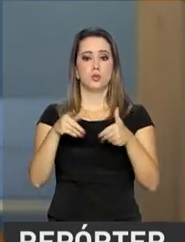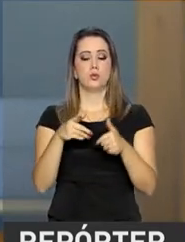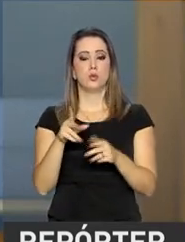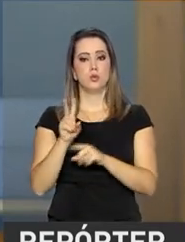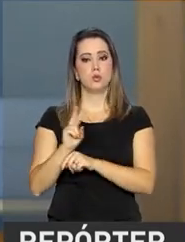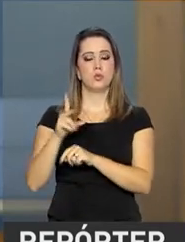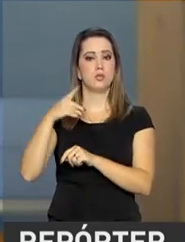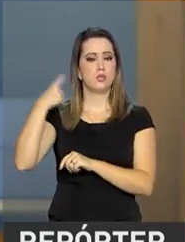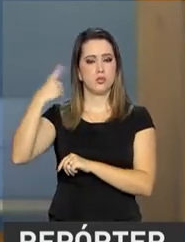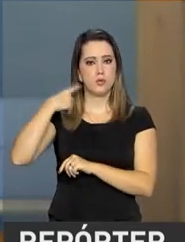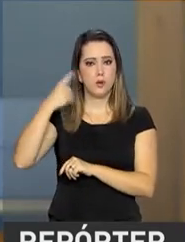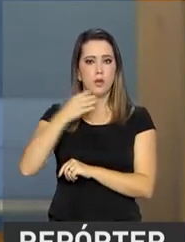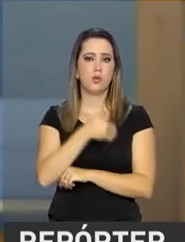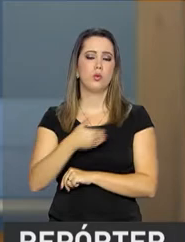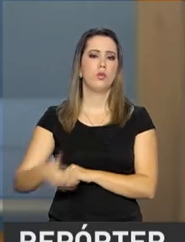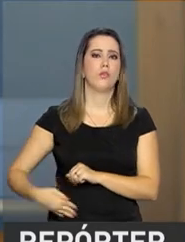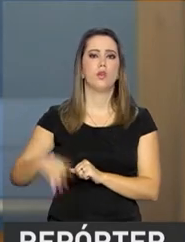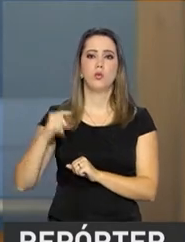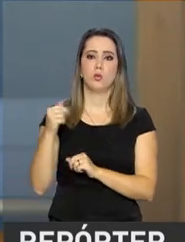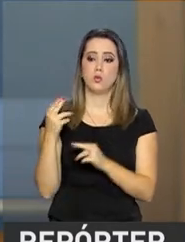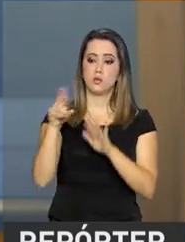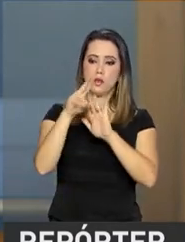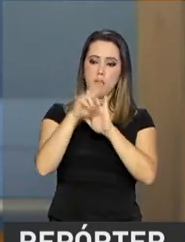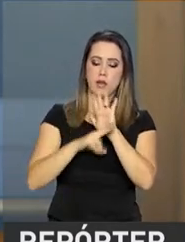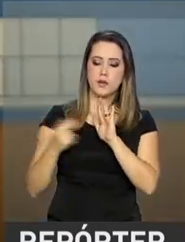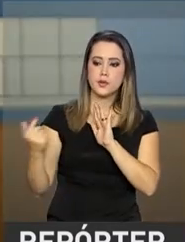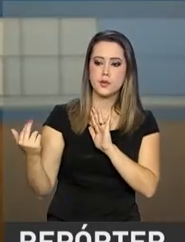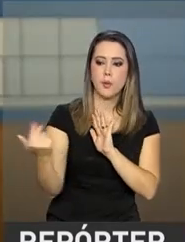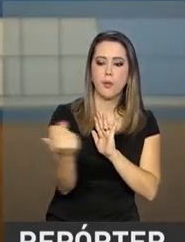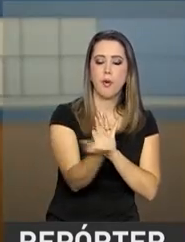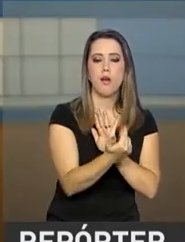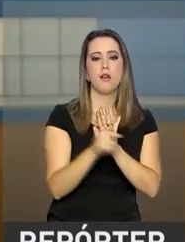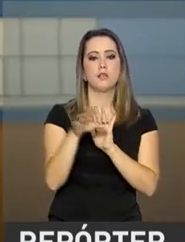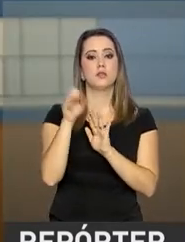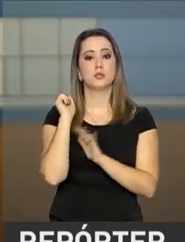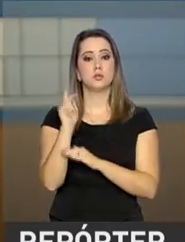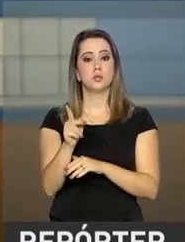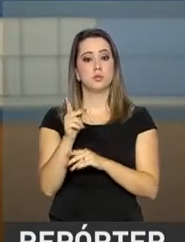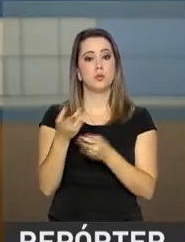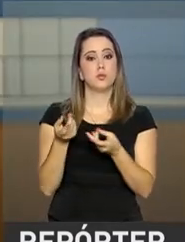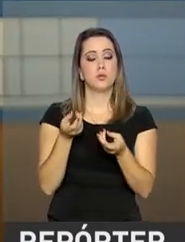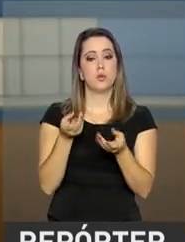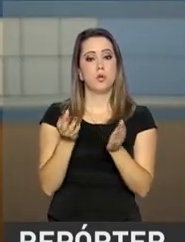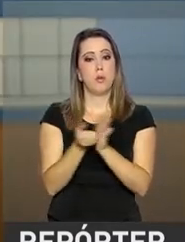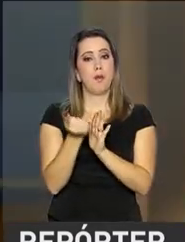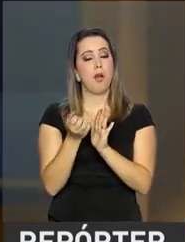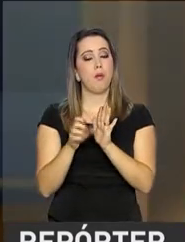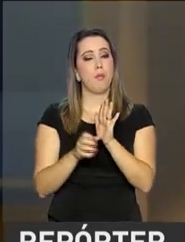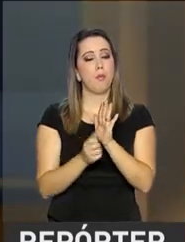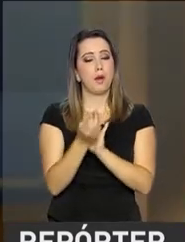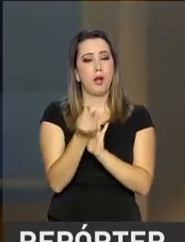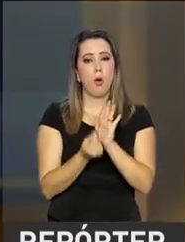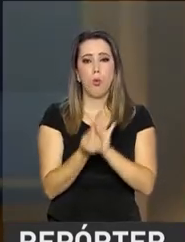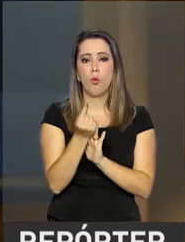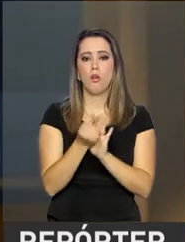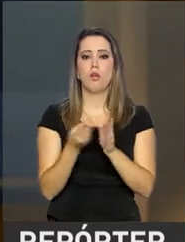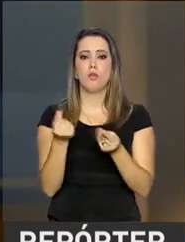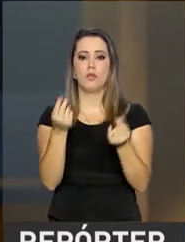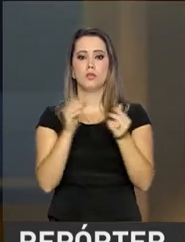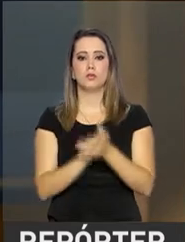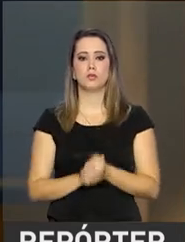passarão a ter regras iguais para se aposentar e para calcular o valor dos seus benefícios você